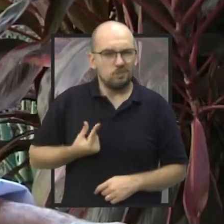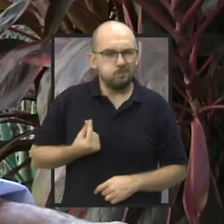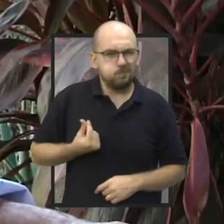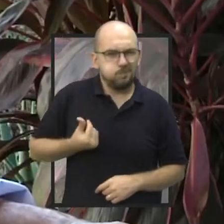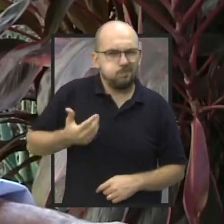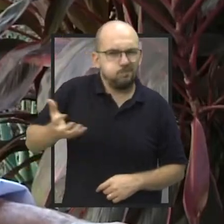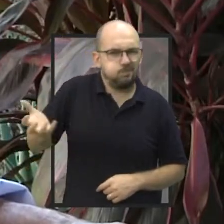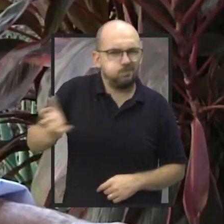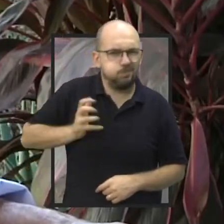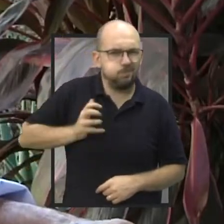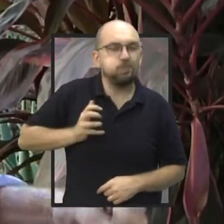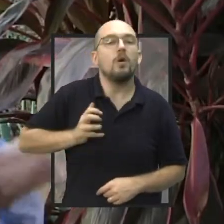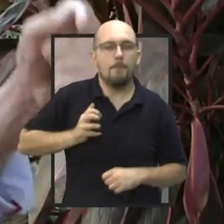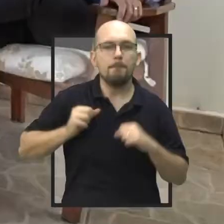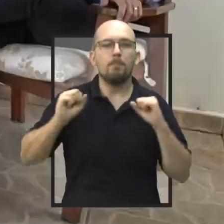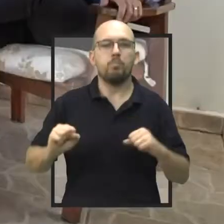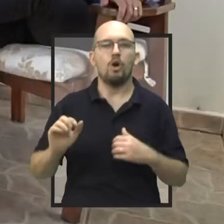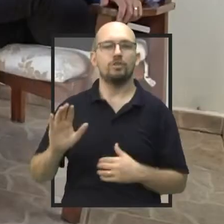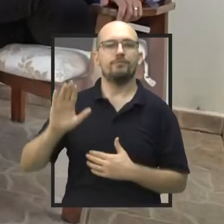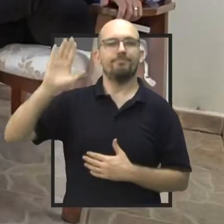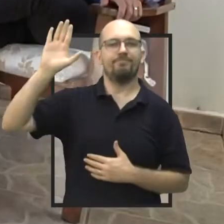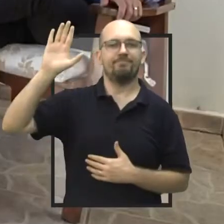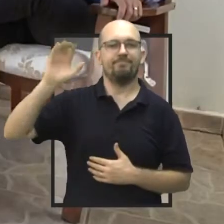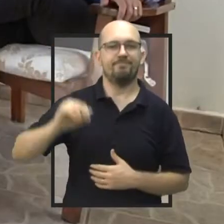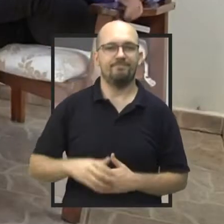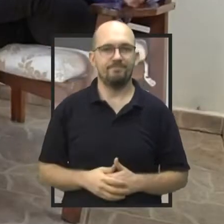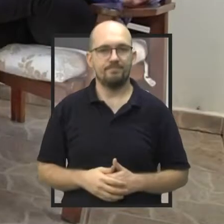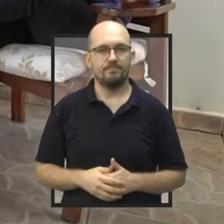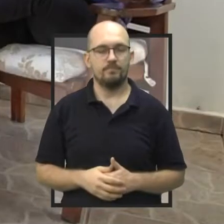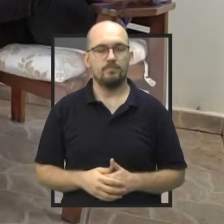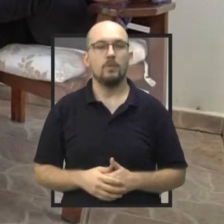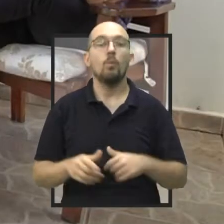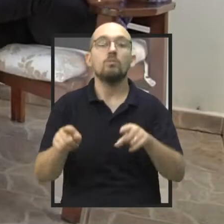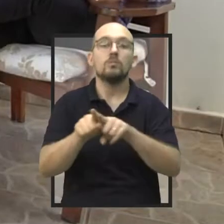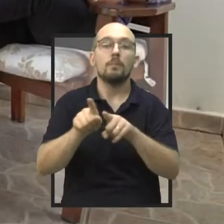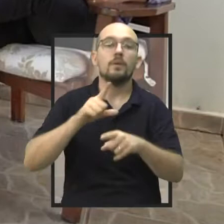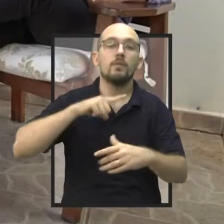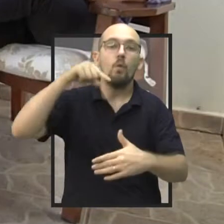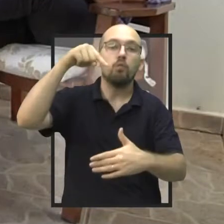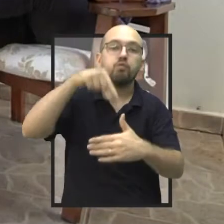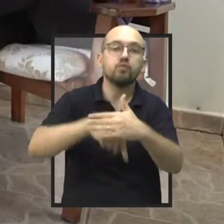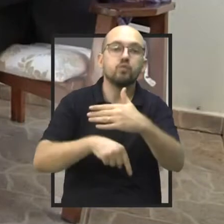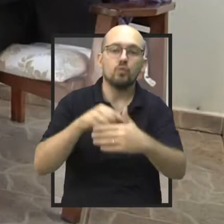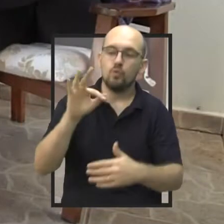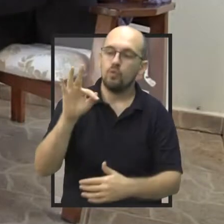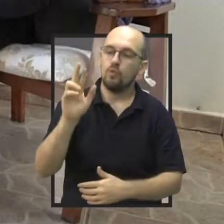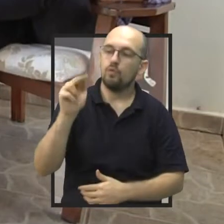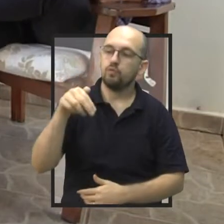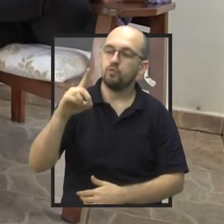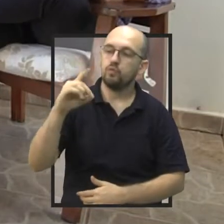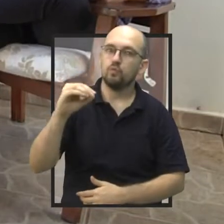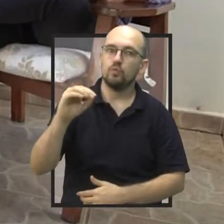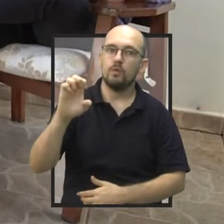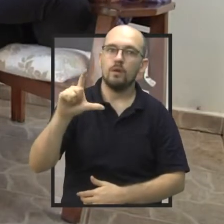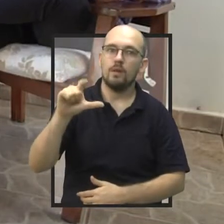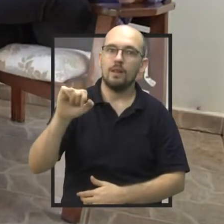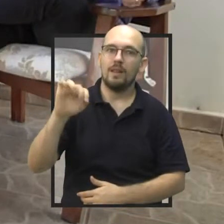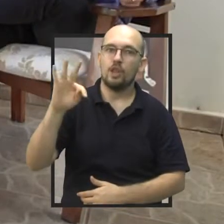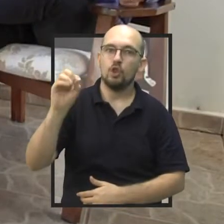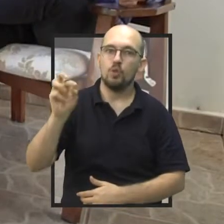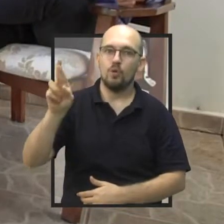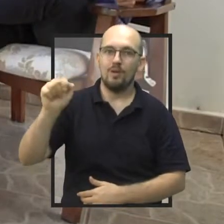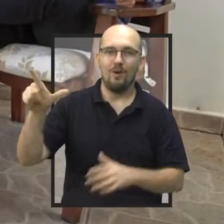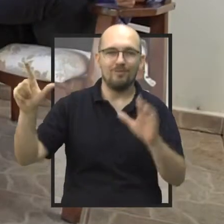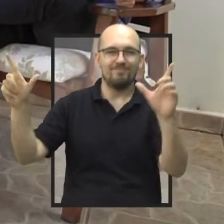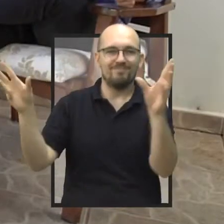ser candidato. E temos também o fundo eleitoral, né? Fundão. Sem dúvida nenhuma.